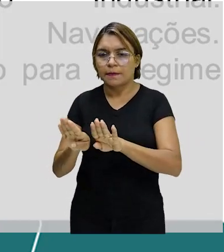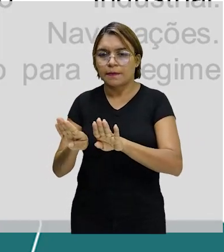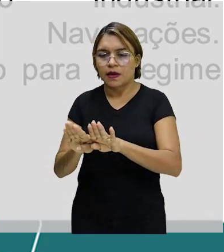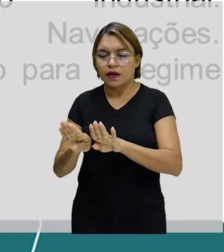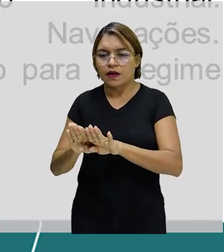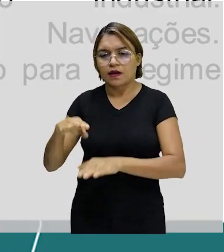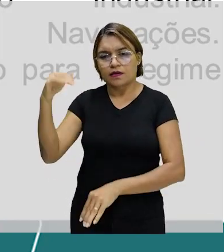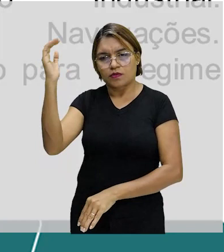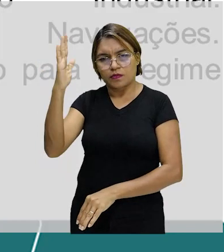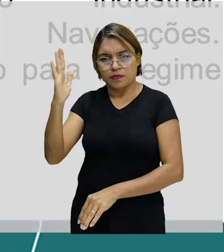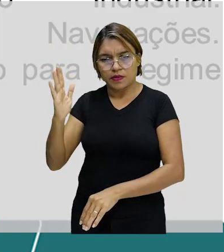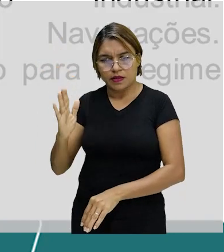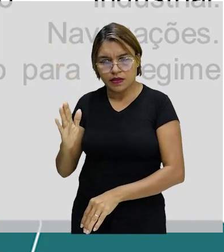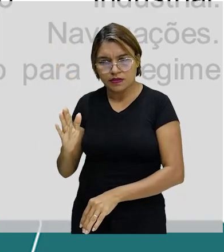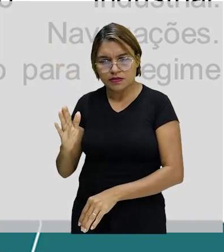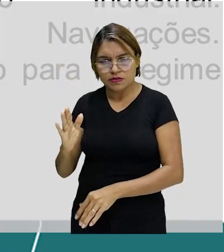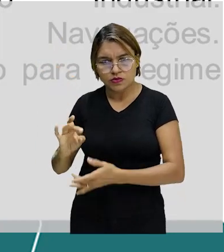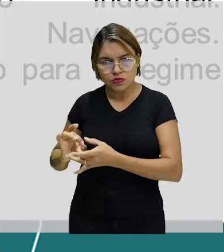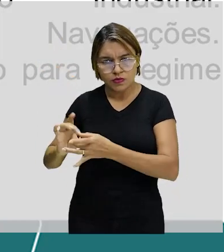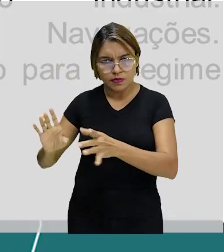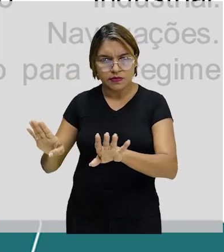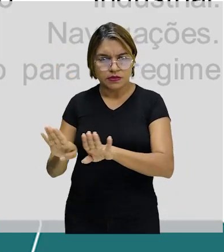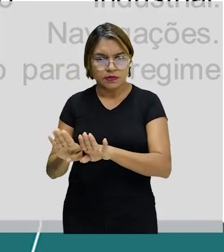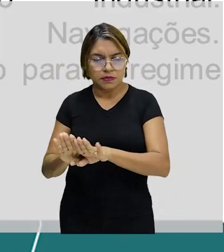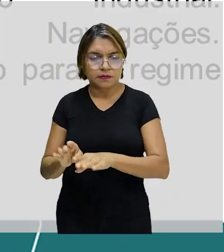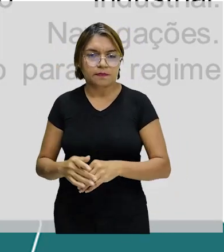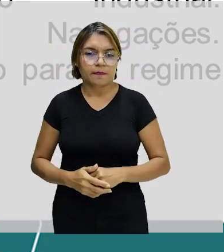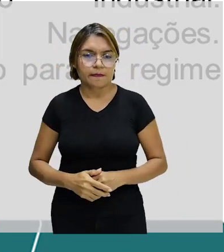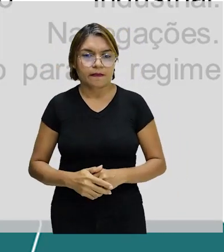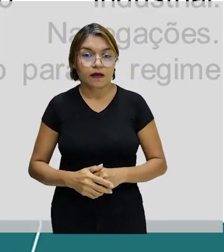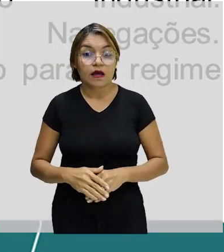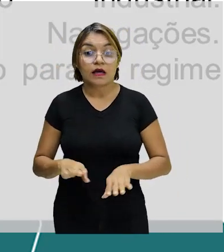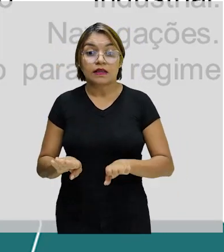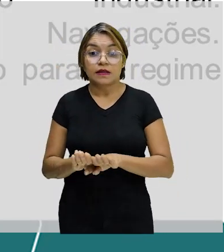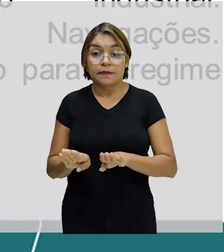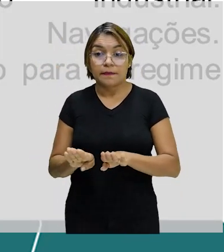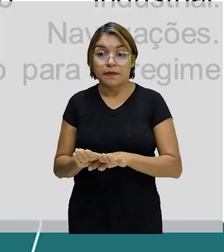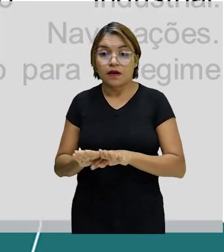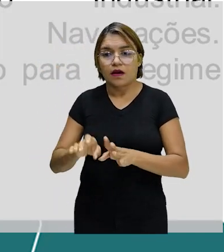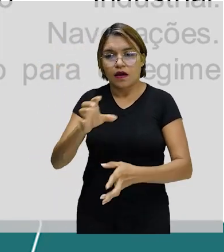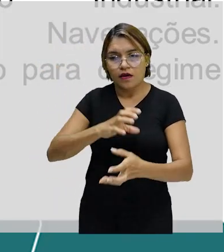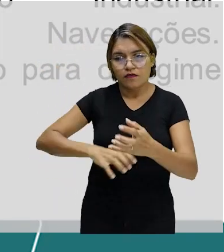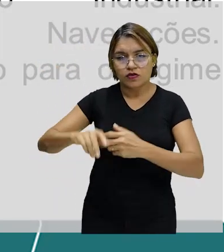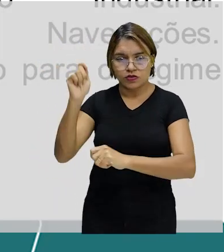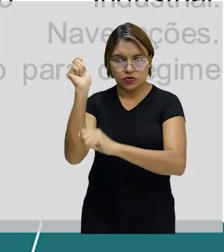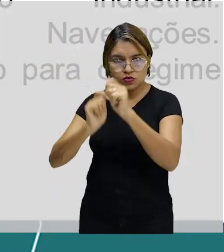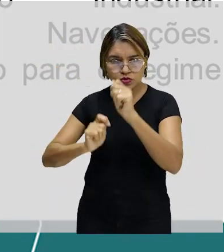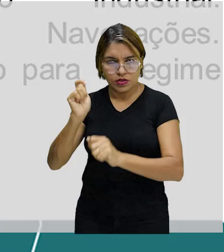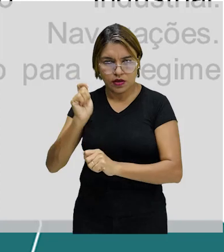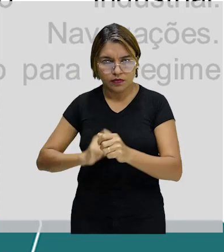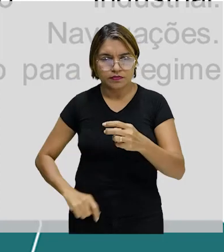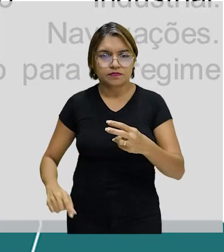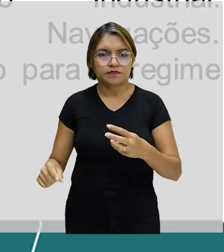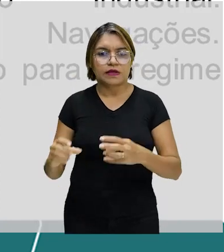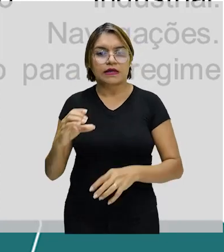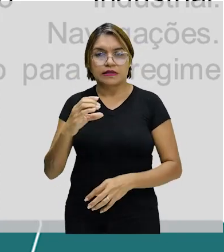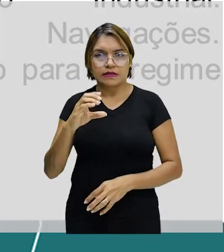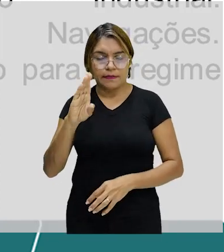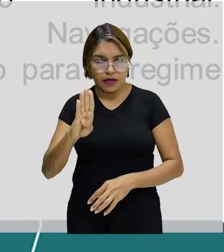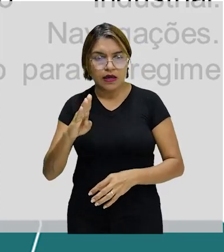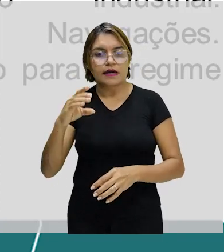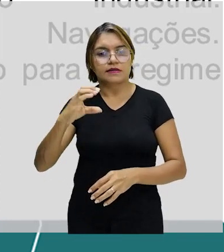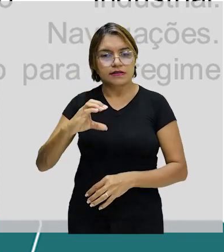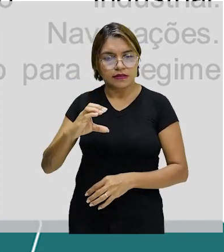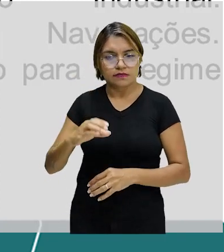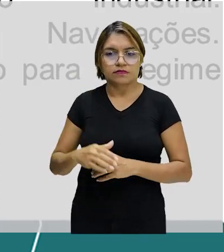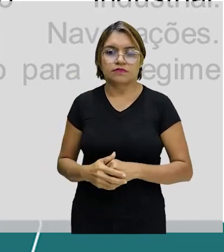República. Letra B. Teve início durante a Revolução Industrial. Letra C. Teve início durante as grandes